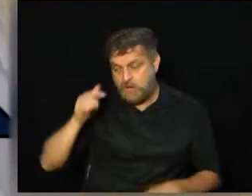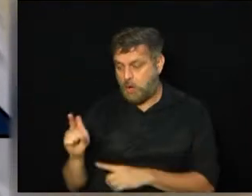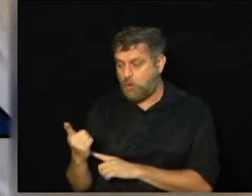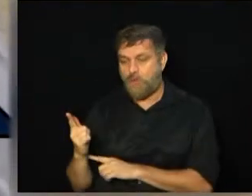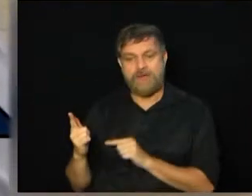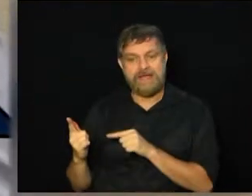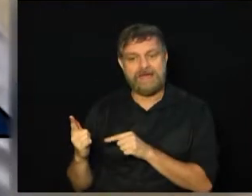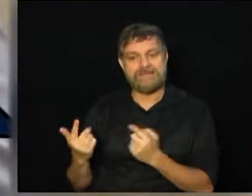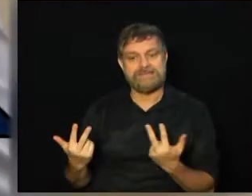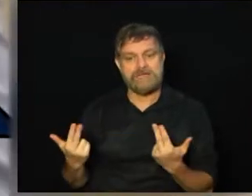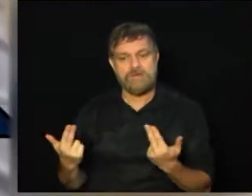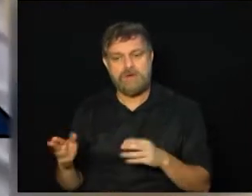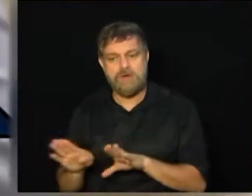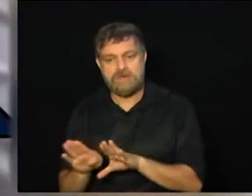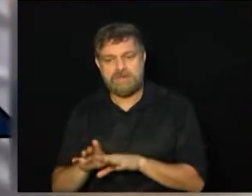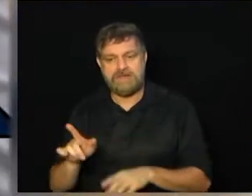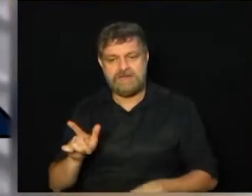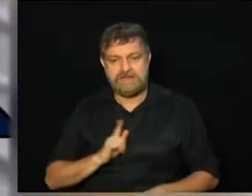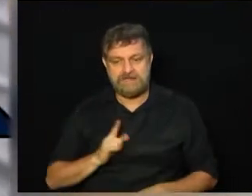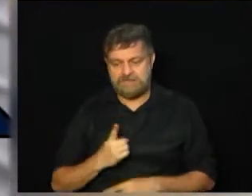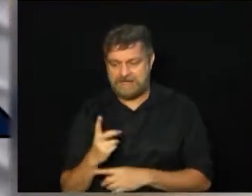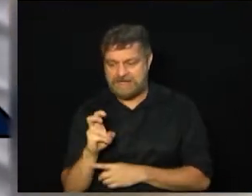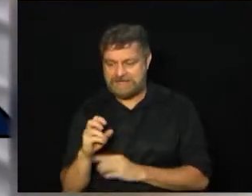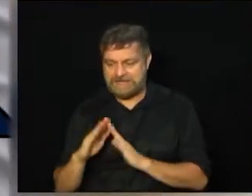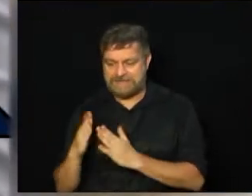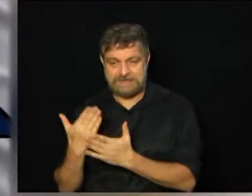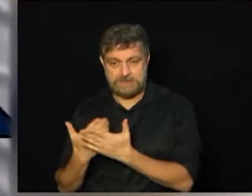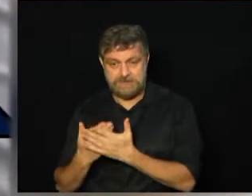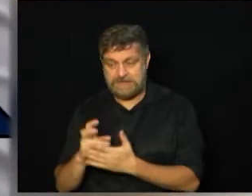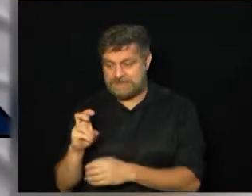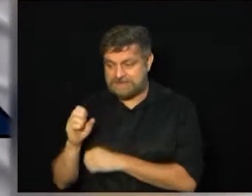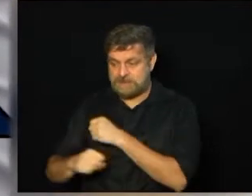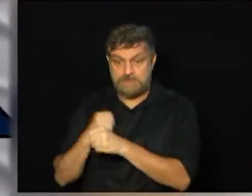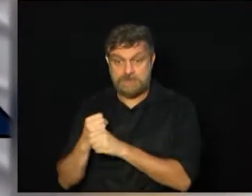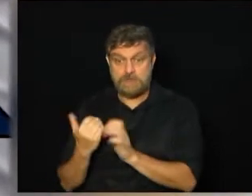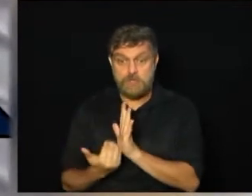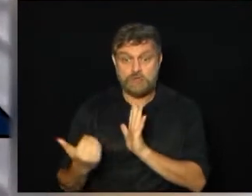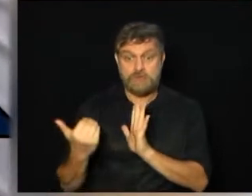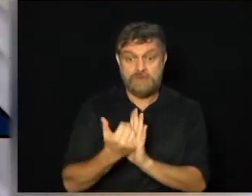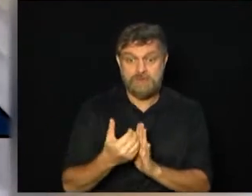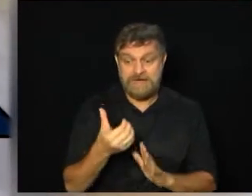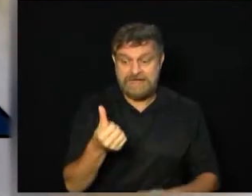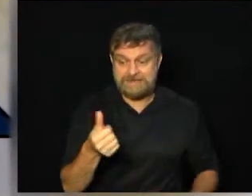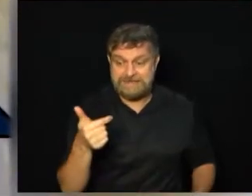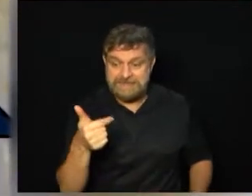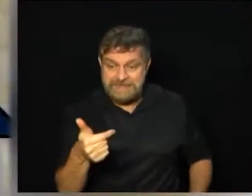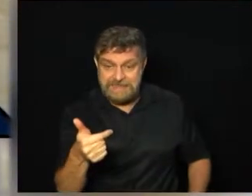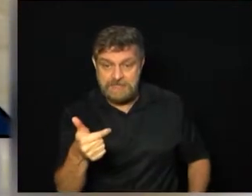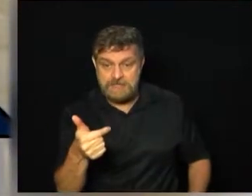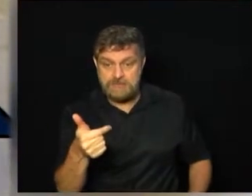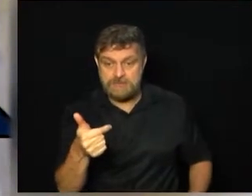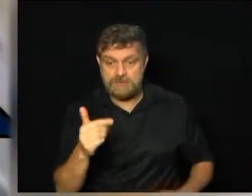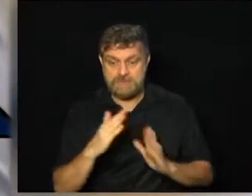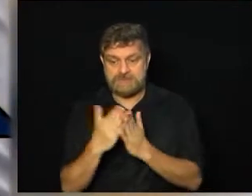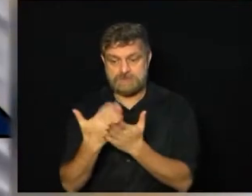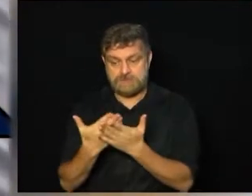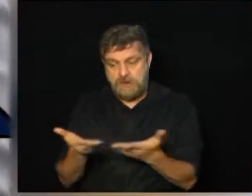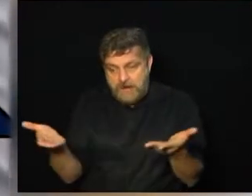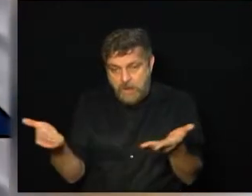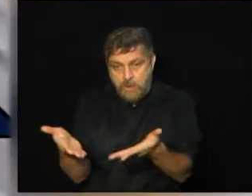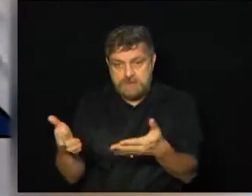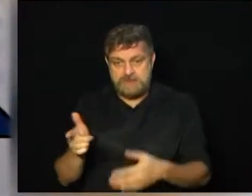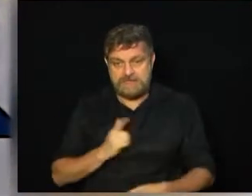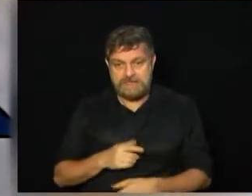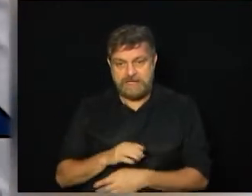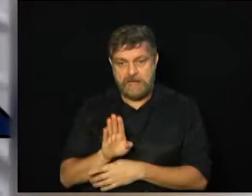coisa também, partiu de 15 escolas há 5 anos atrás para 62, né, hoje, na atualidade. E nós temos